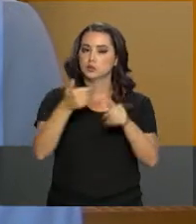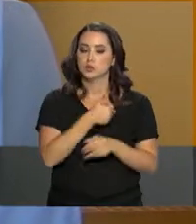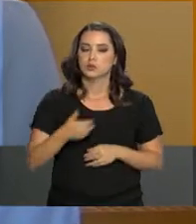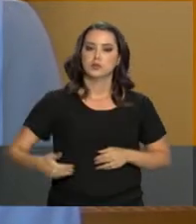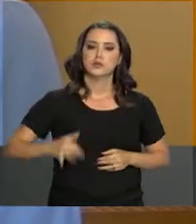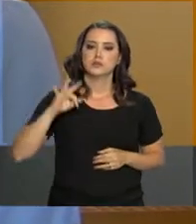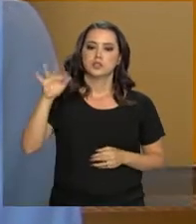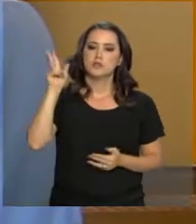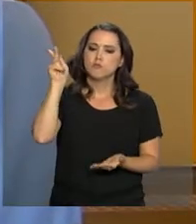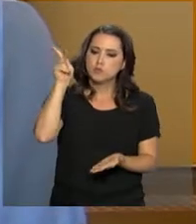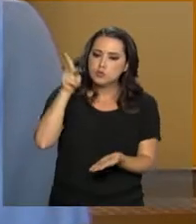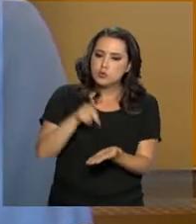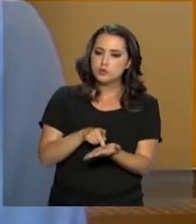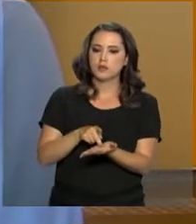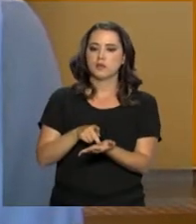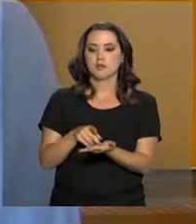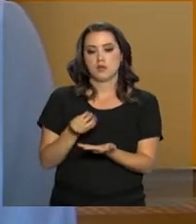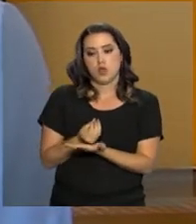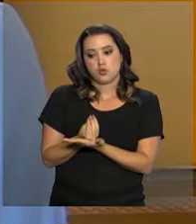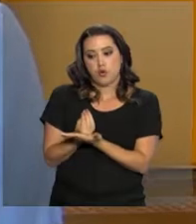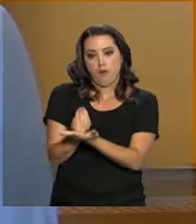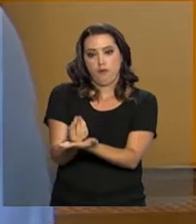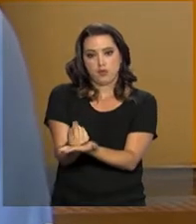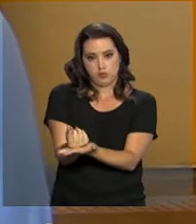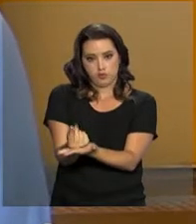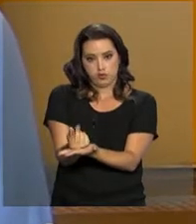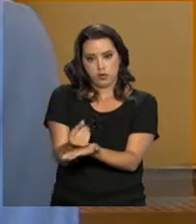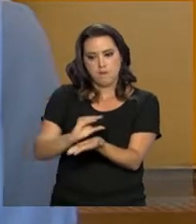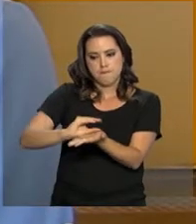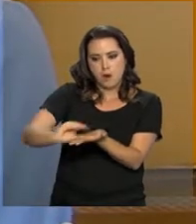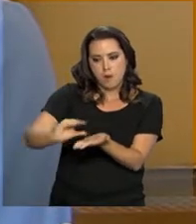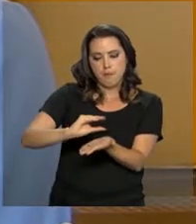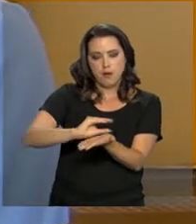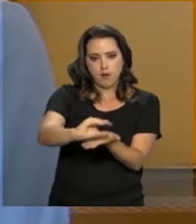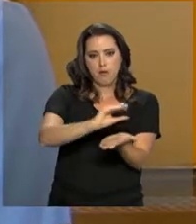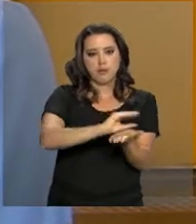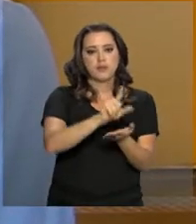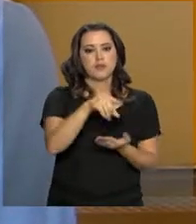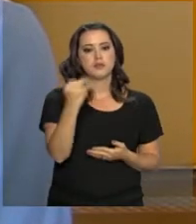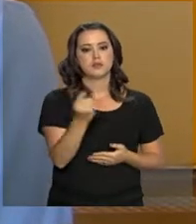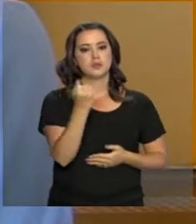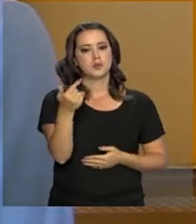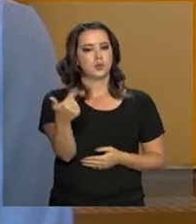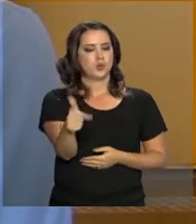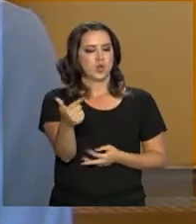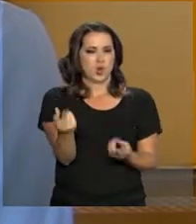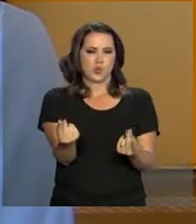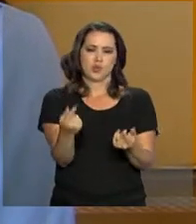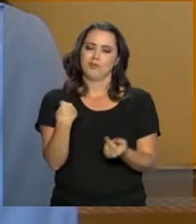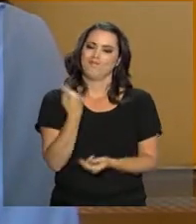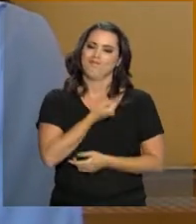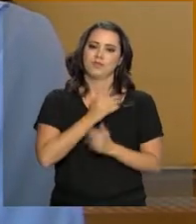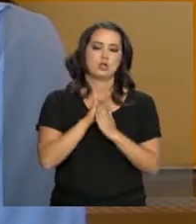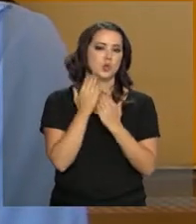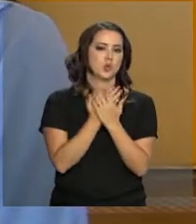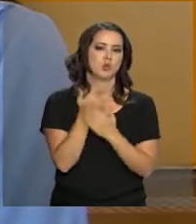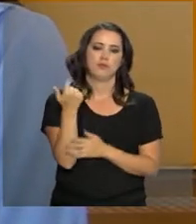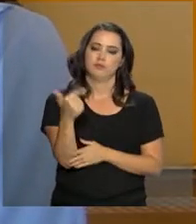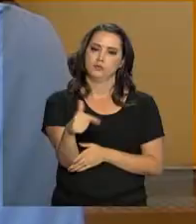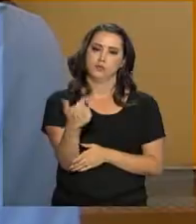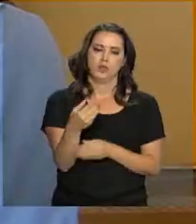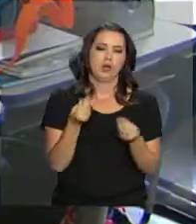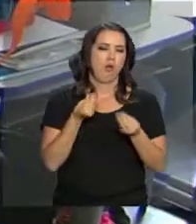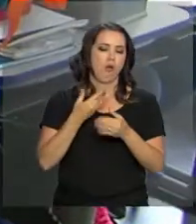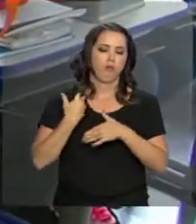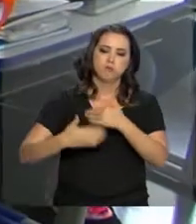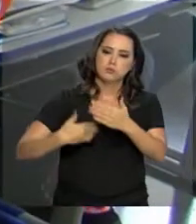federal realmente ele cumpre com esse trabalho, no sentido de estar sempre repassando. Então ela é fundamental, sem ela realmente a nossa escola teria